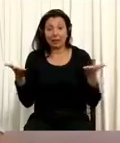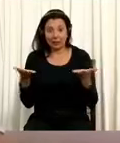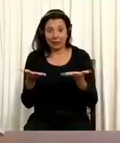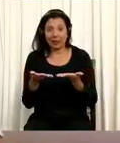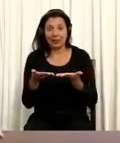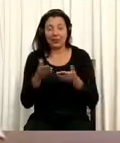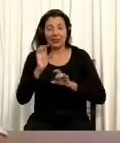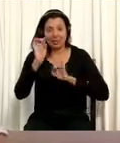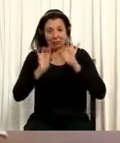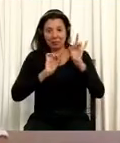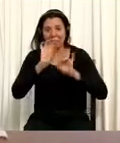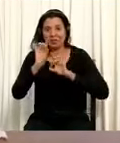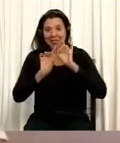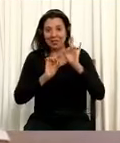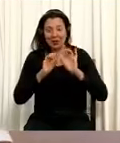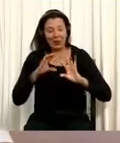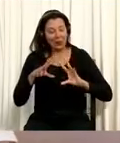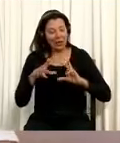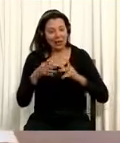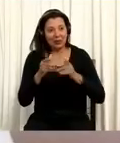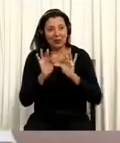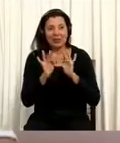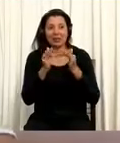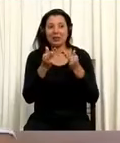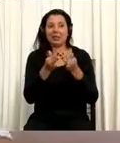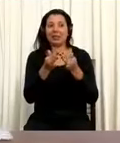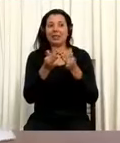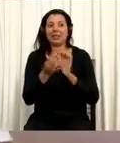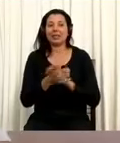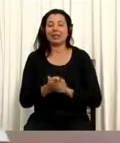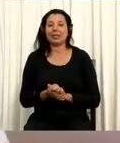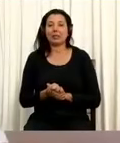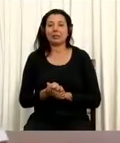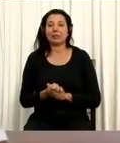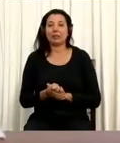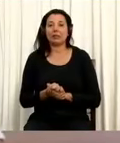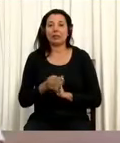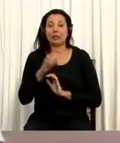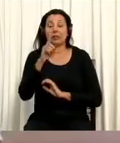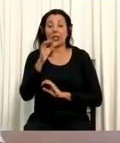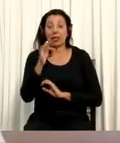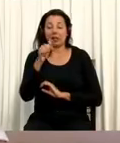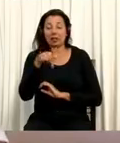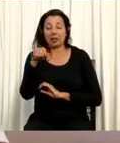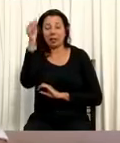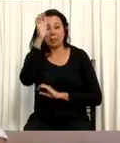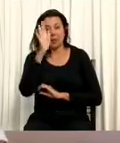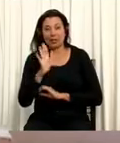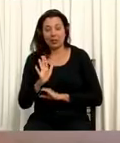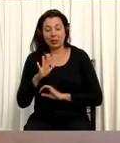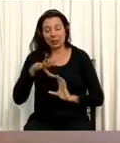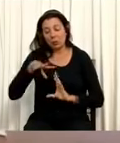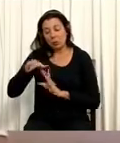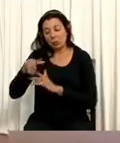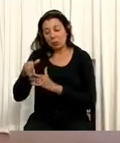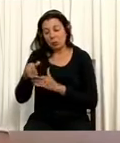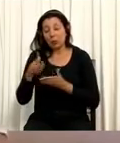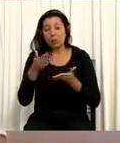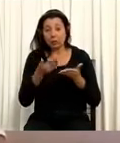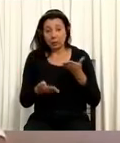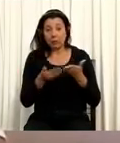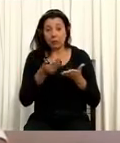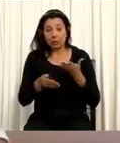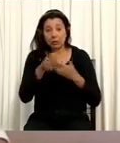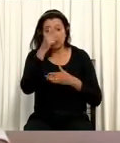né, especial, a todas as famílias do DF, do Brasil e do mundo, que perderam